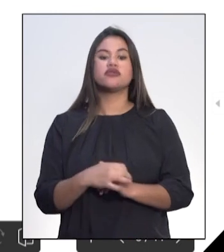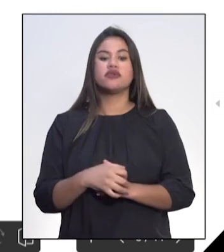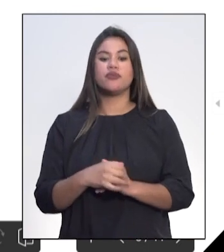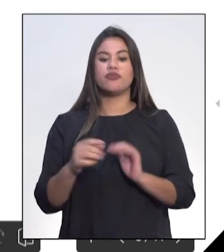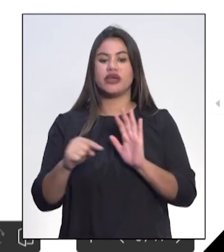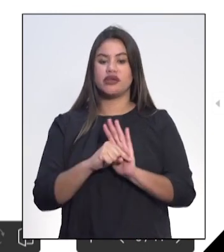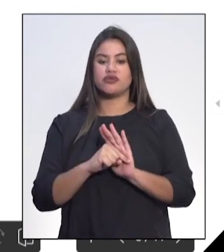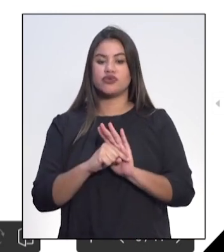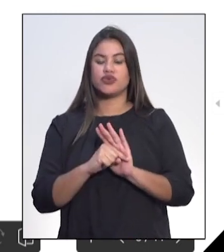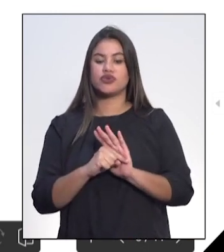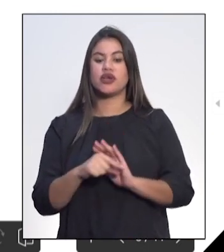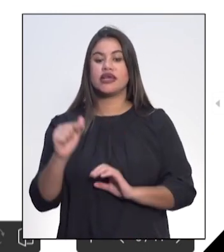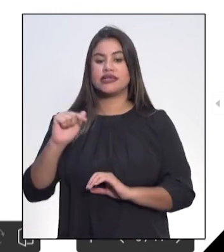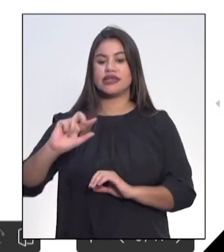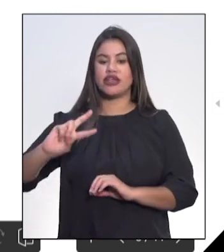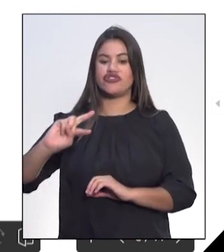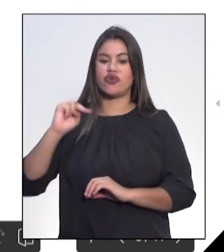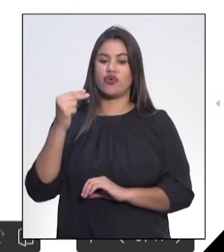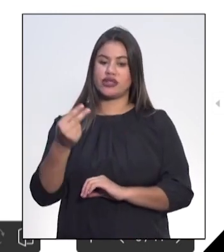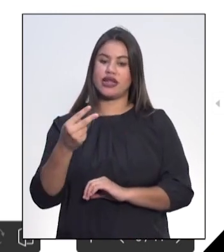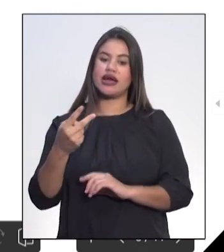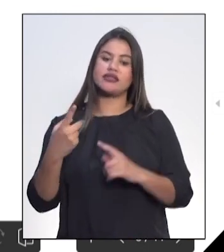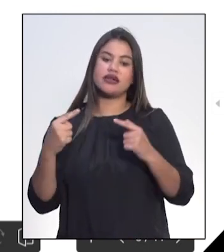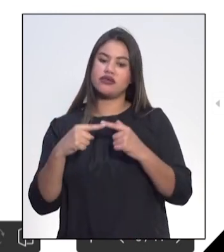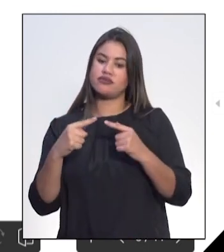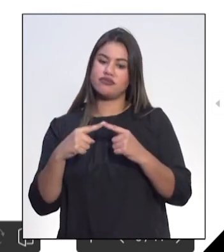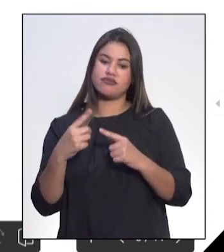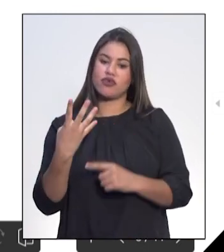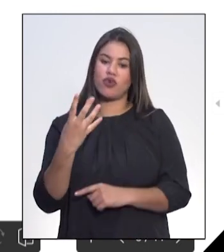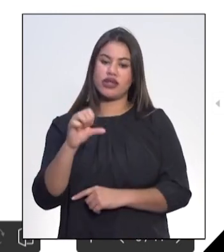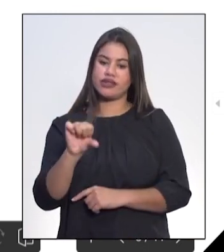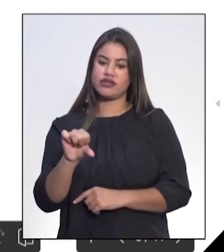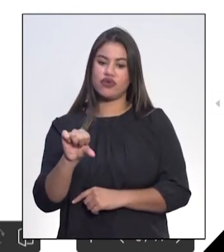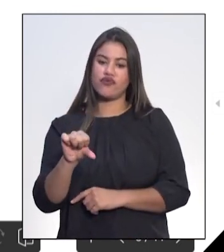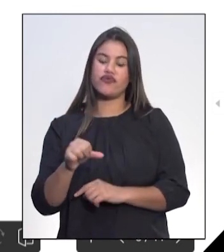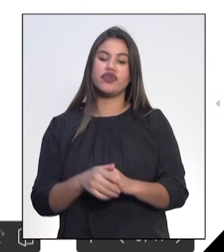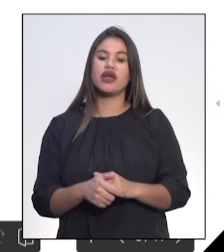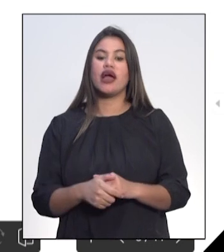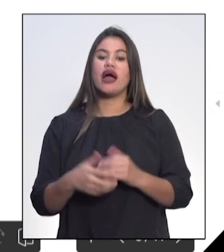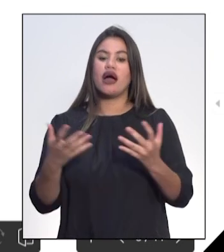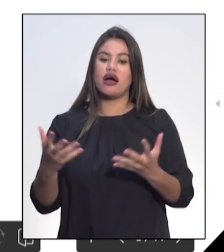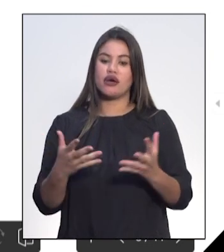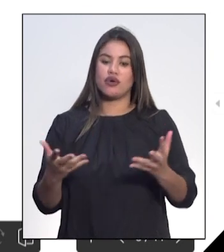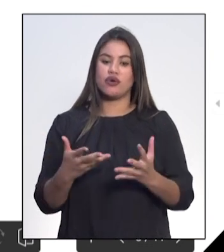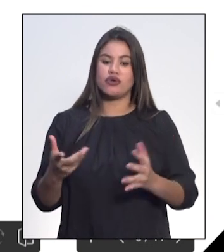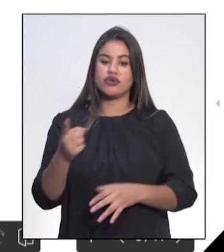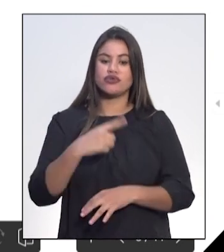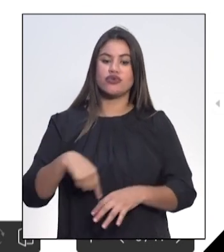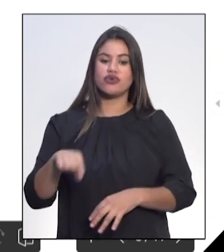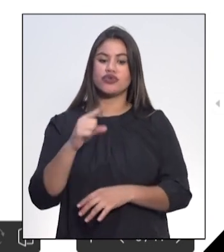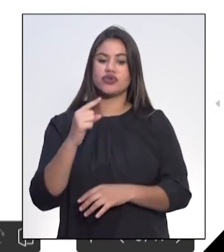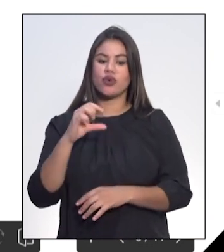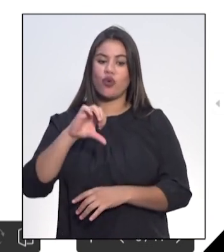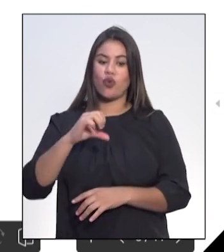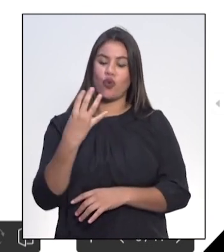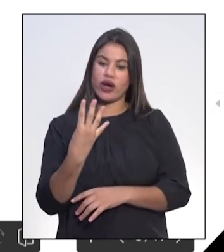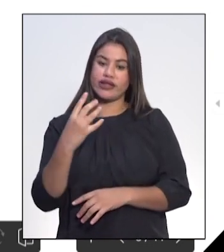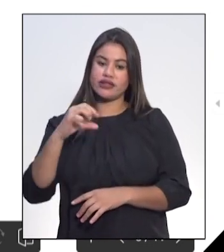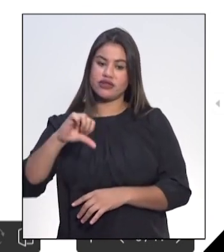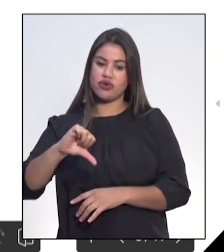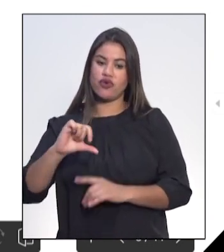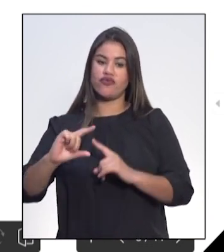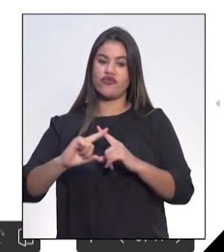196 menos 7 ao quadrado, esse é tabuada, né, gente? 49. Agora, a gente vai fazer 49 vezes 2.